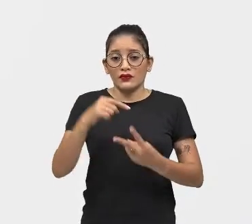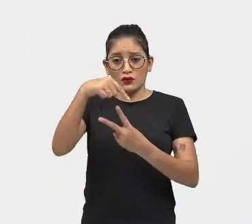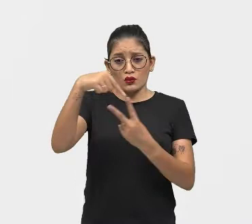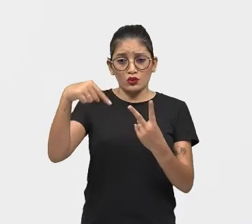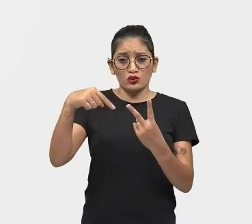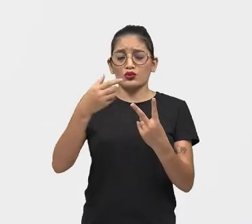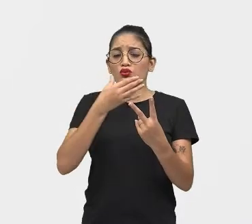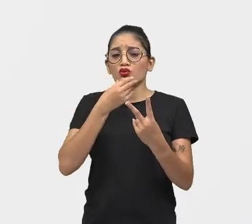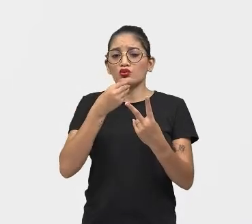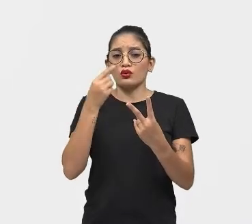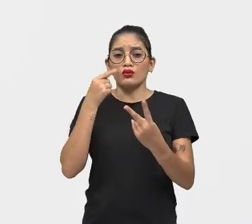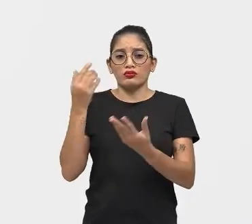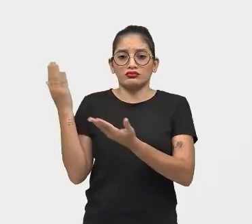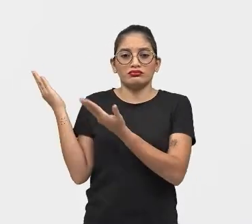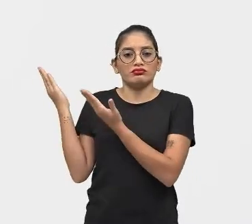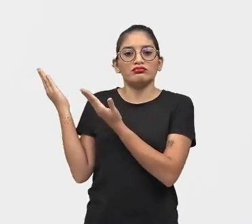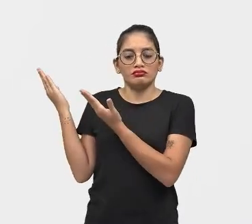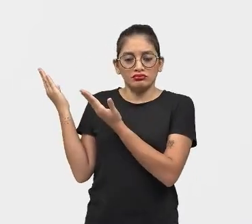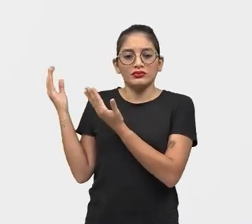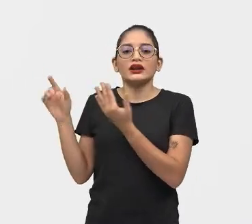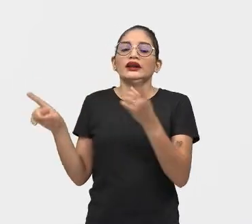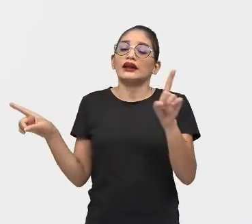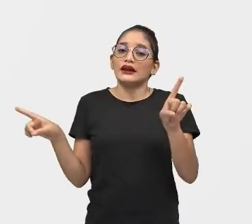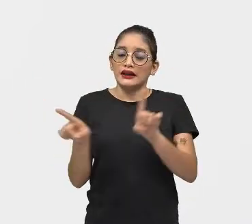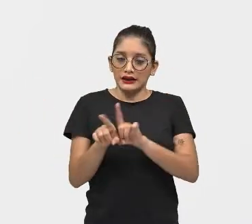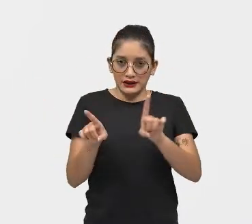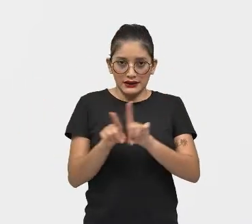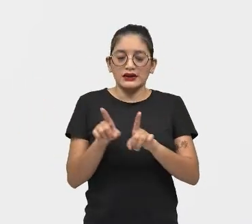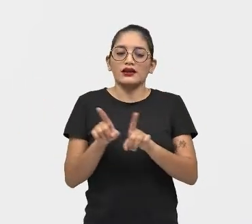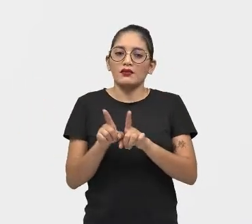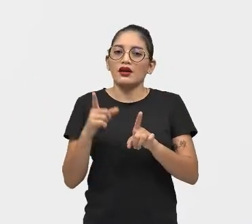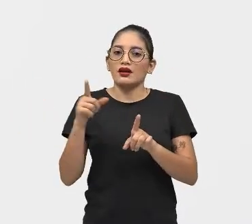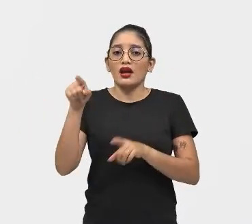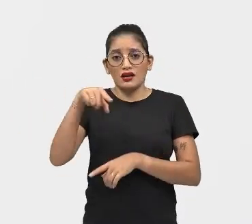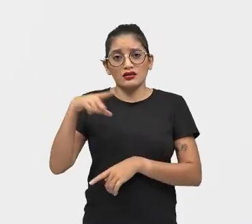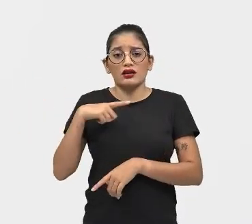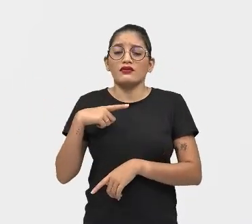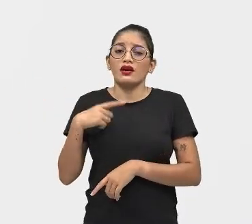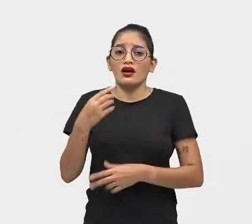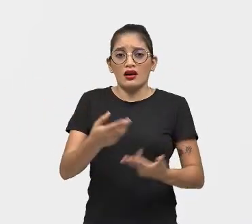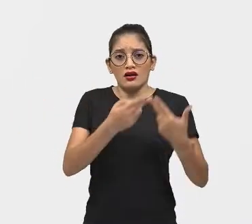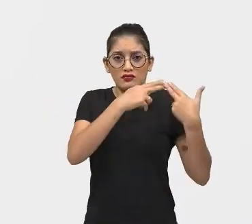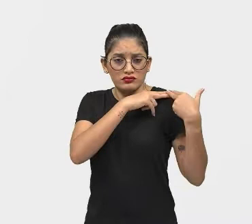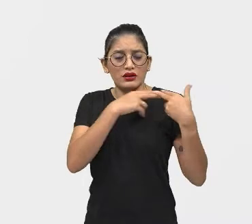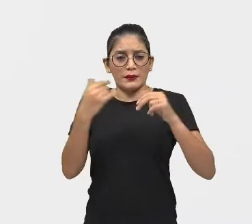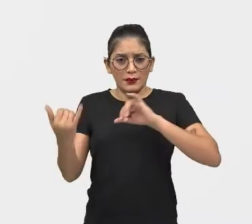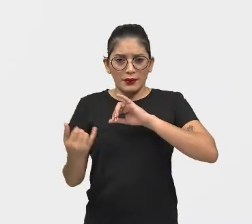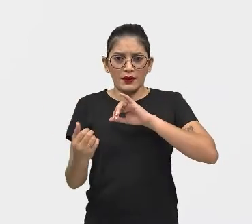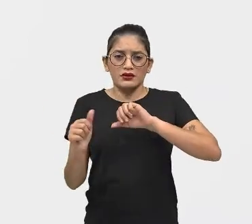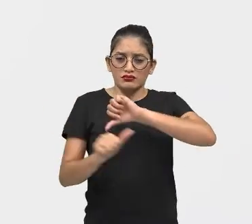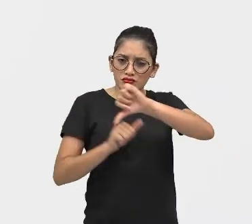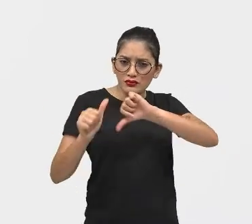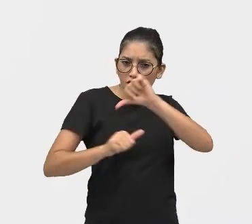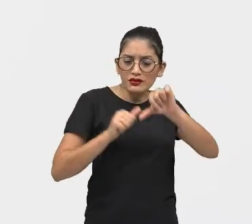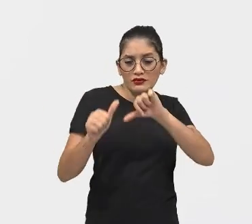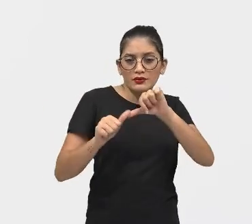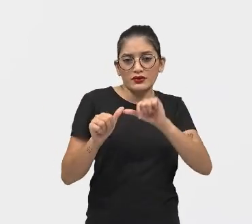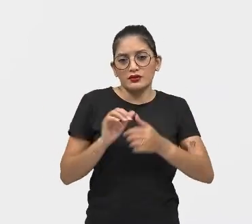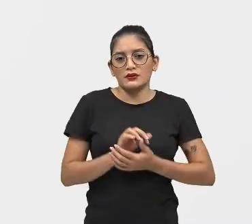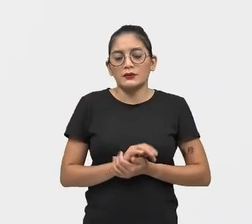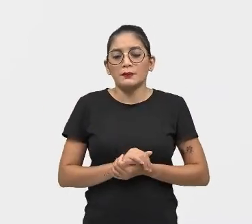o Henrique VIII, também foram reformadores. Esses aí, o Simons,